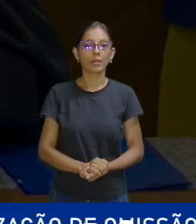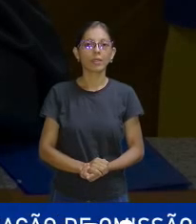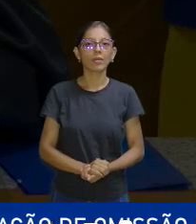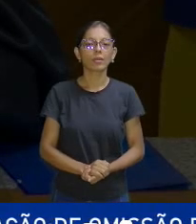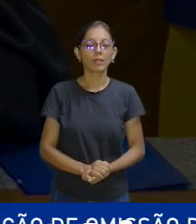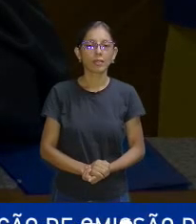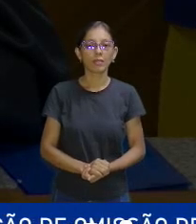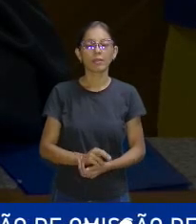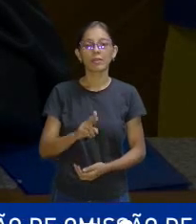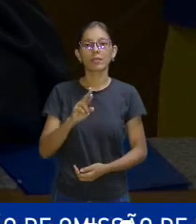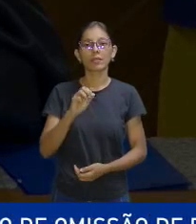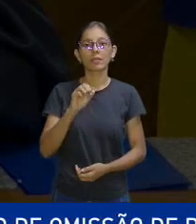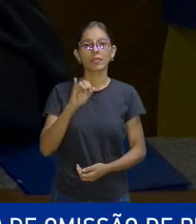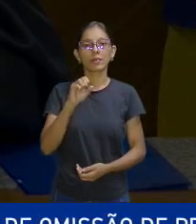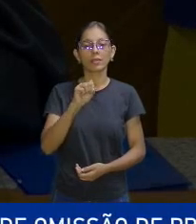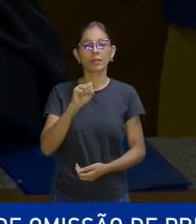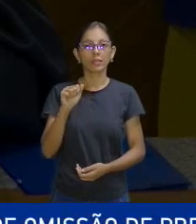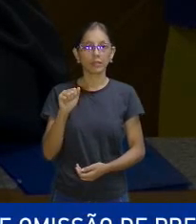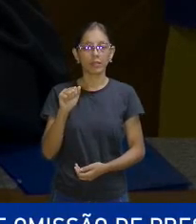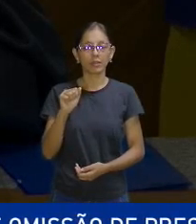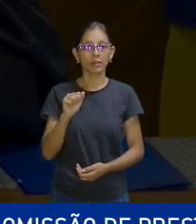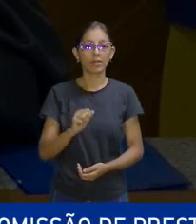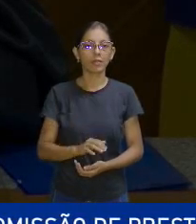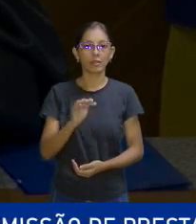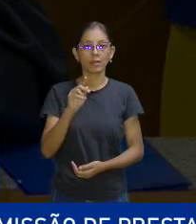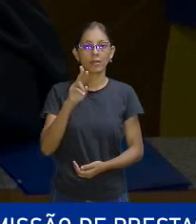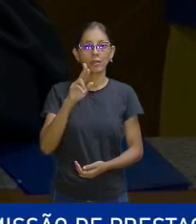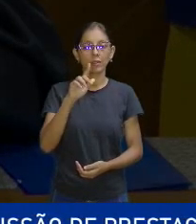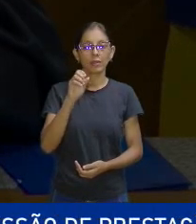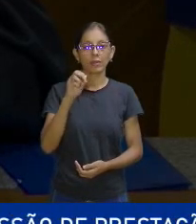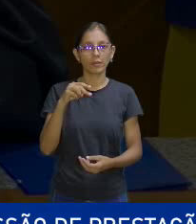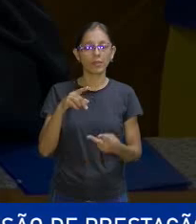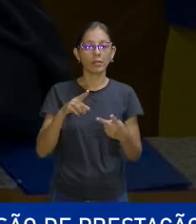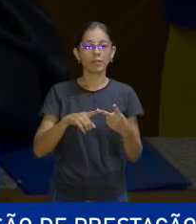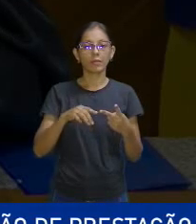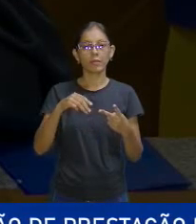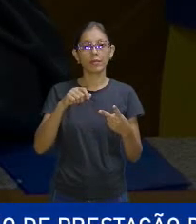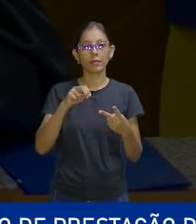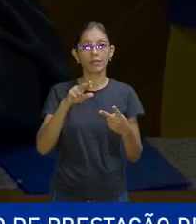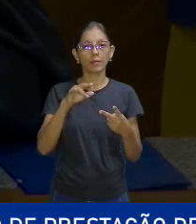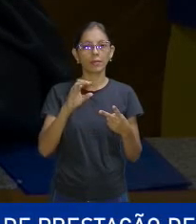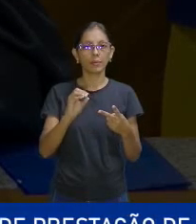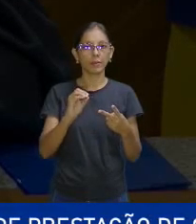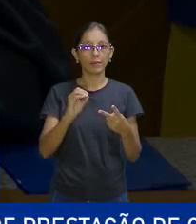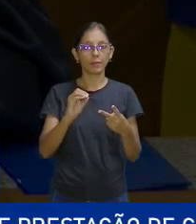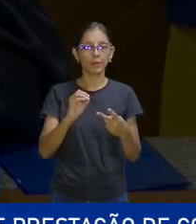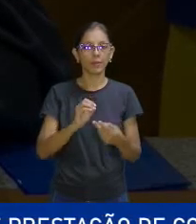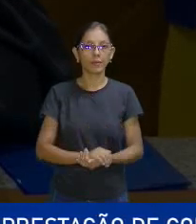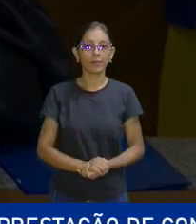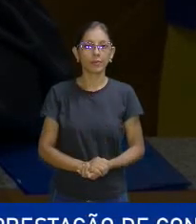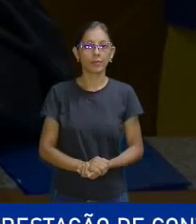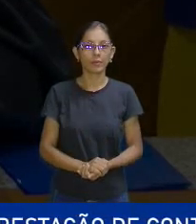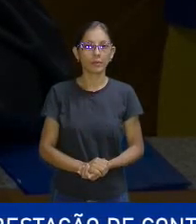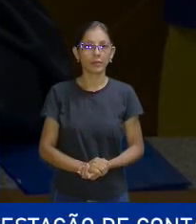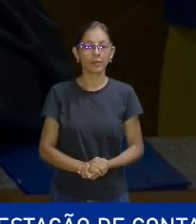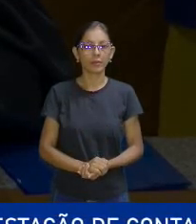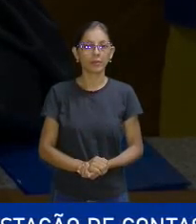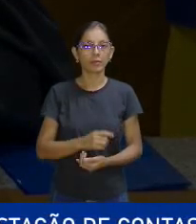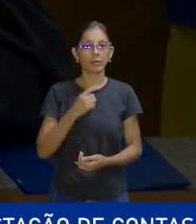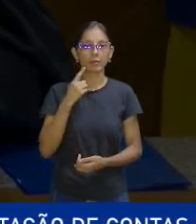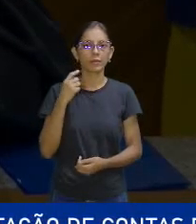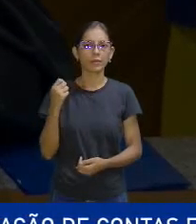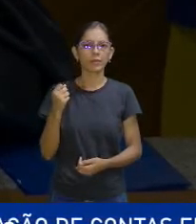requerente Raíssa Cadena Furlan e Mário Rocha de Matos Neto. Tem um pedido de sustentação oral aqui,